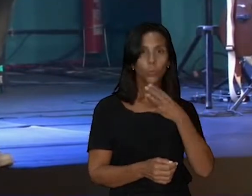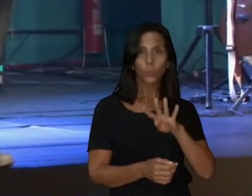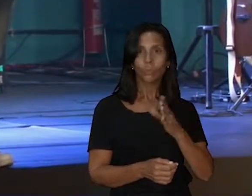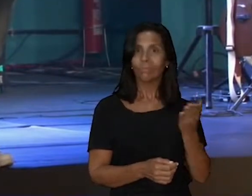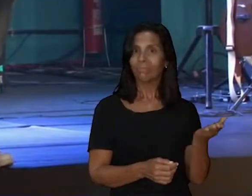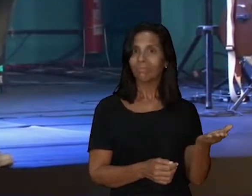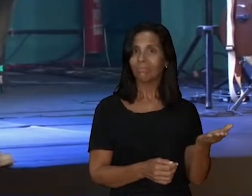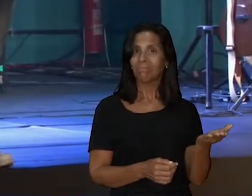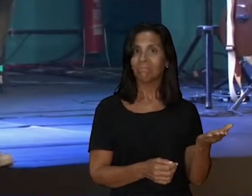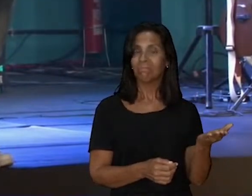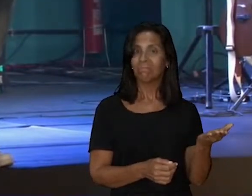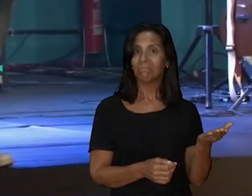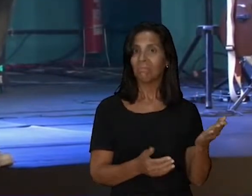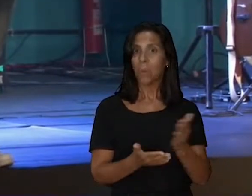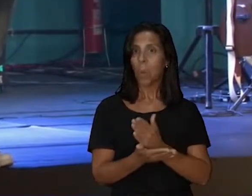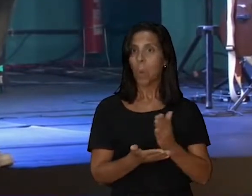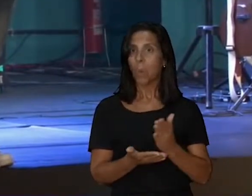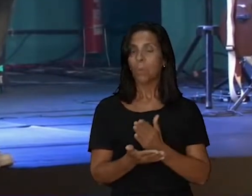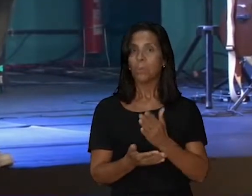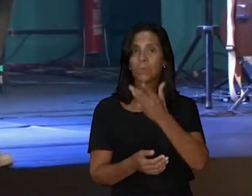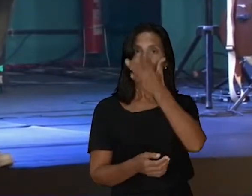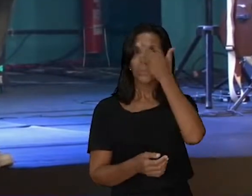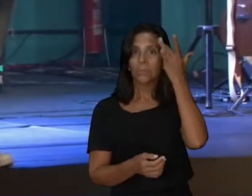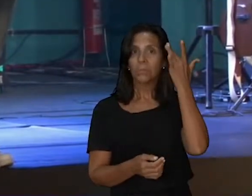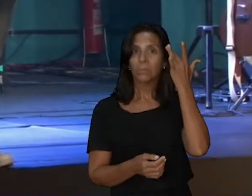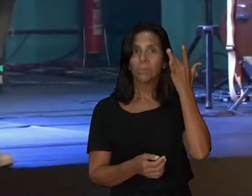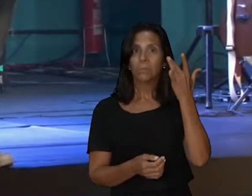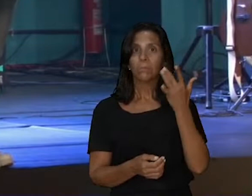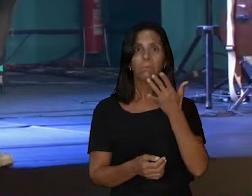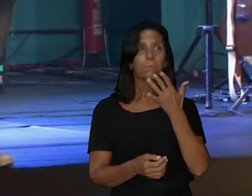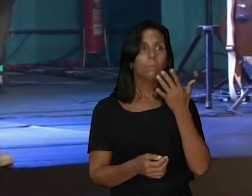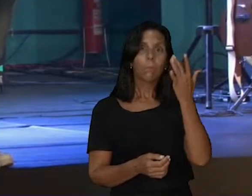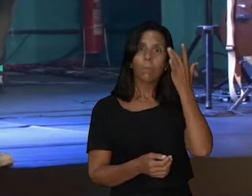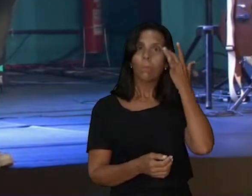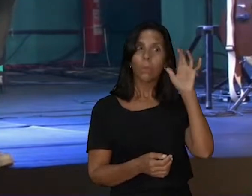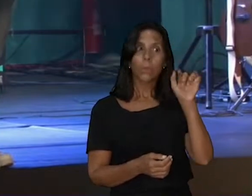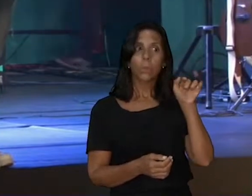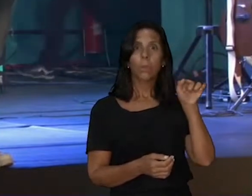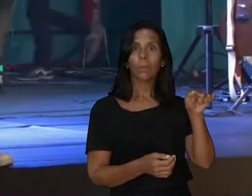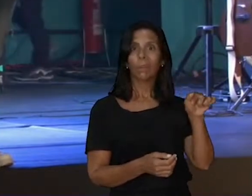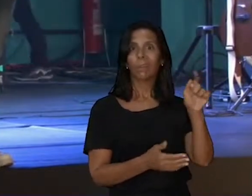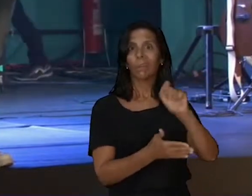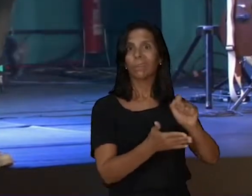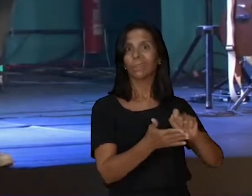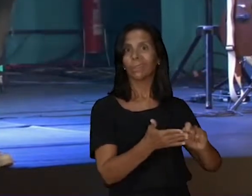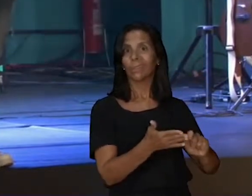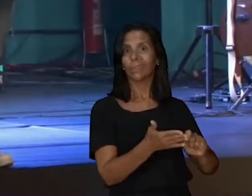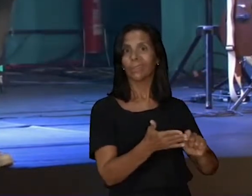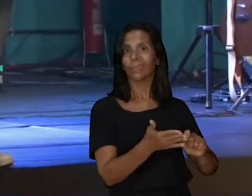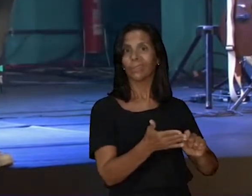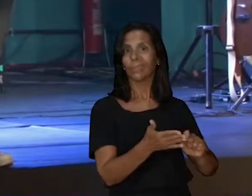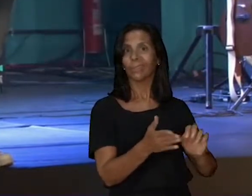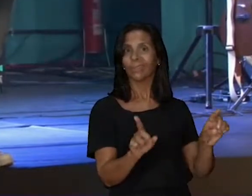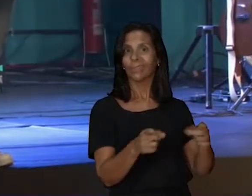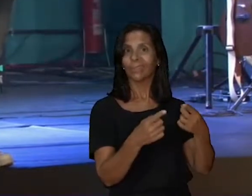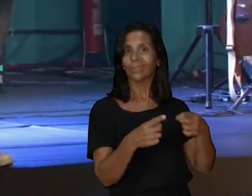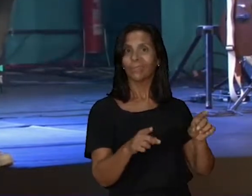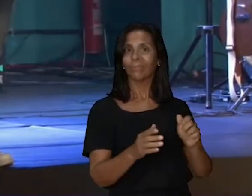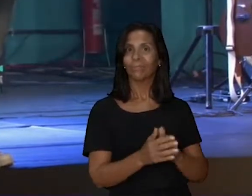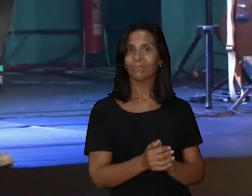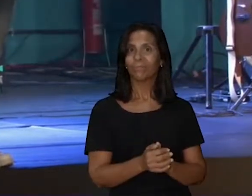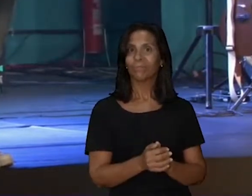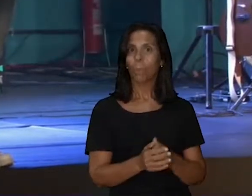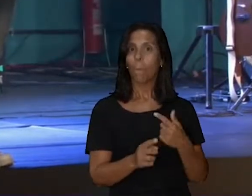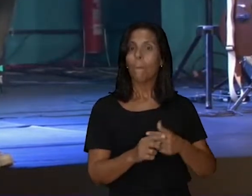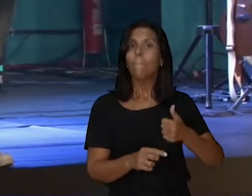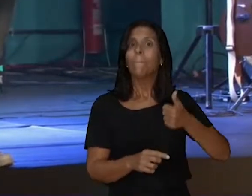Alguns nem sabiam que essas músicas eram dele. Mas sabe por quê? Porque em primeiro lugar elas são do